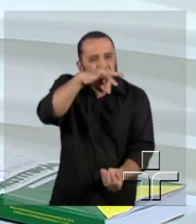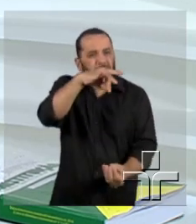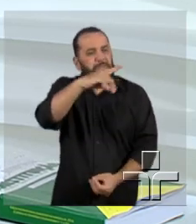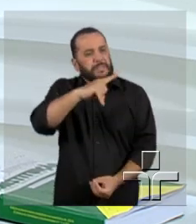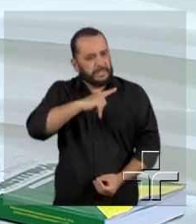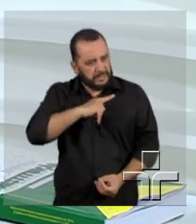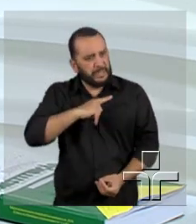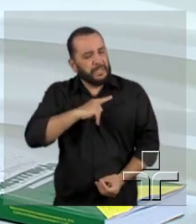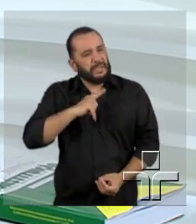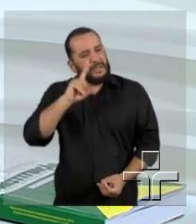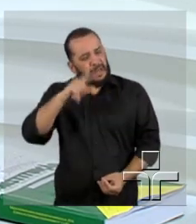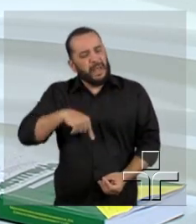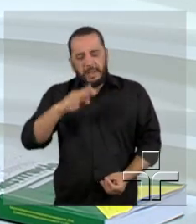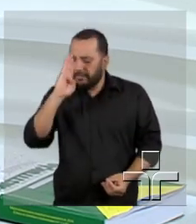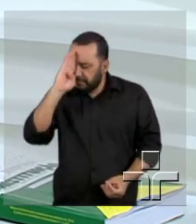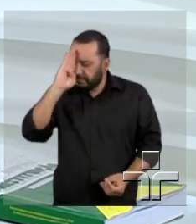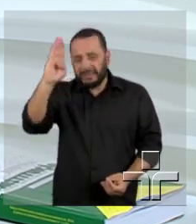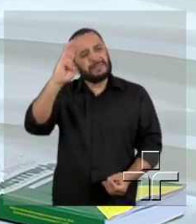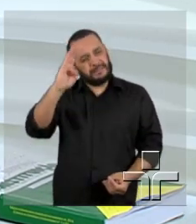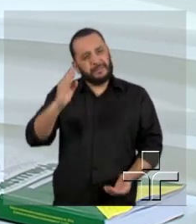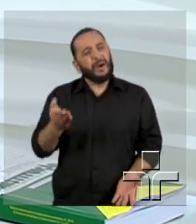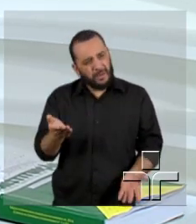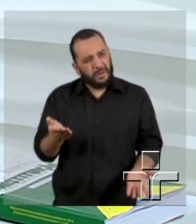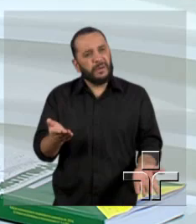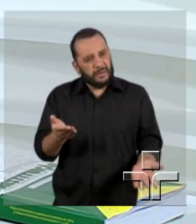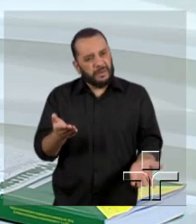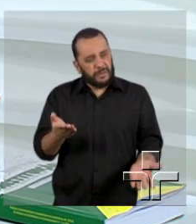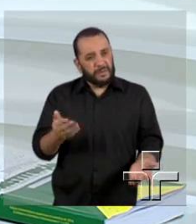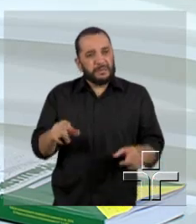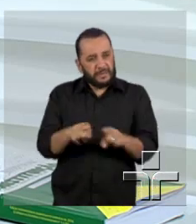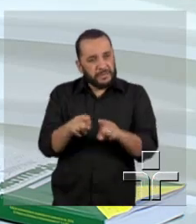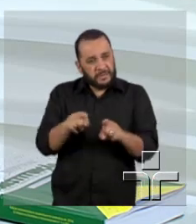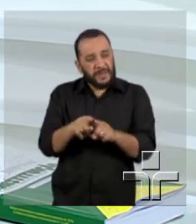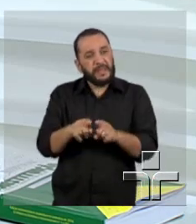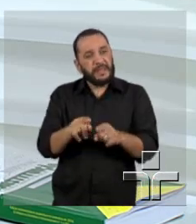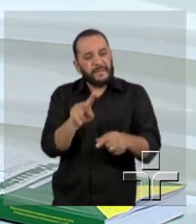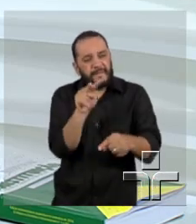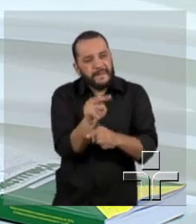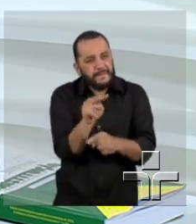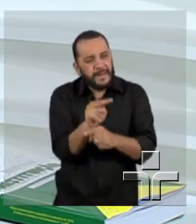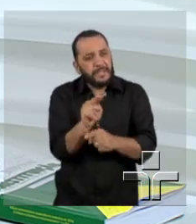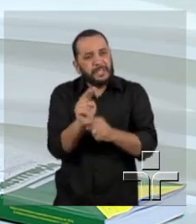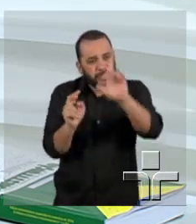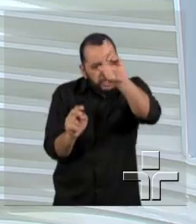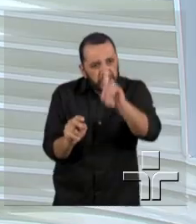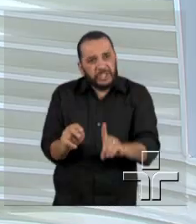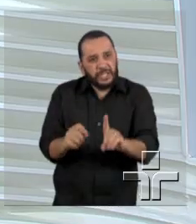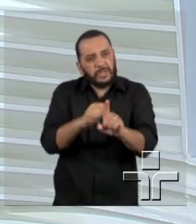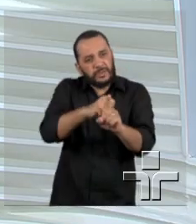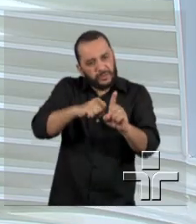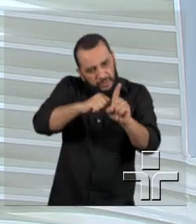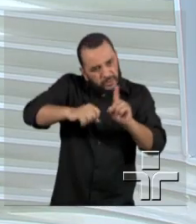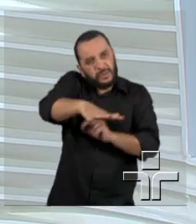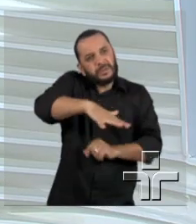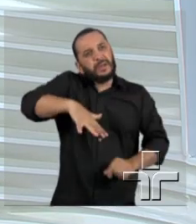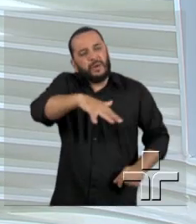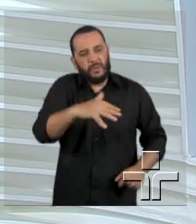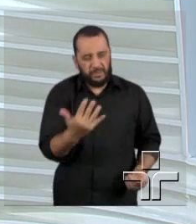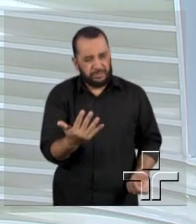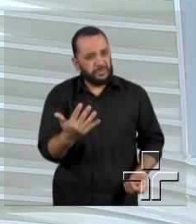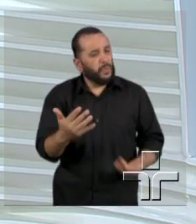o princípio dos princípios na Constituição, defesa de todos os direitos sociais,